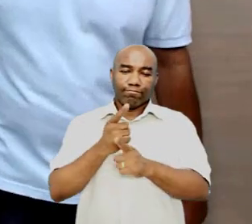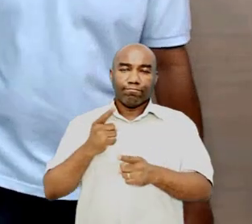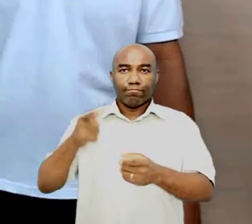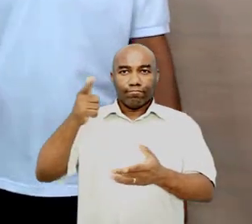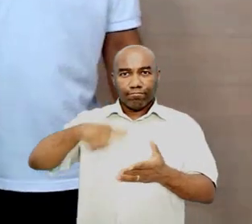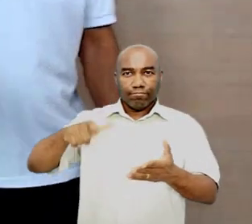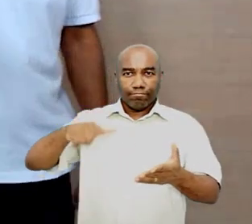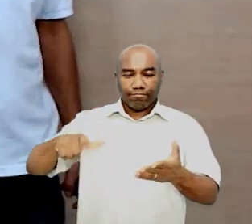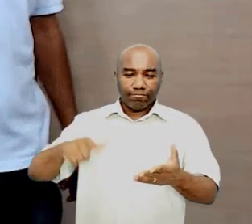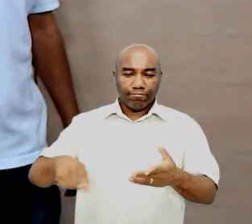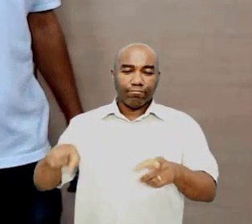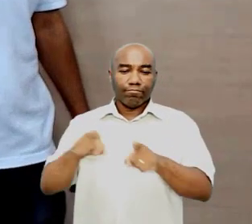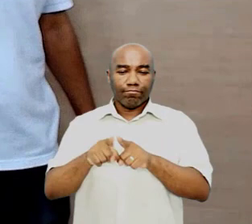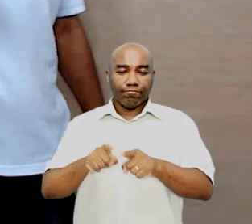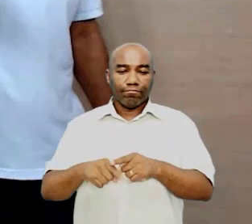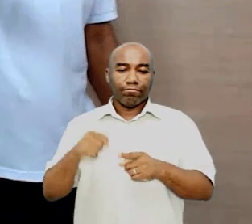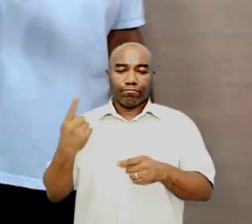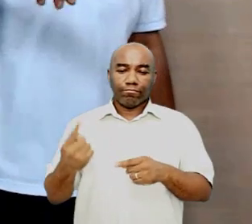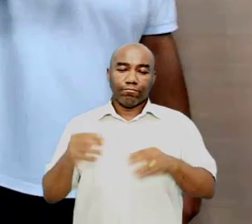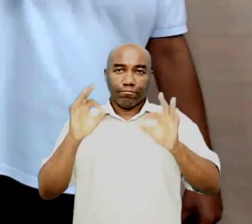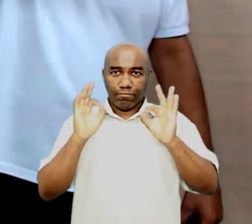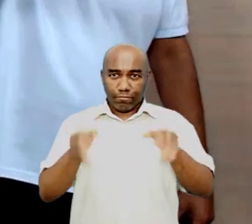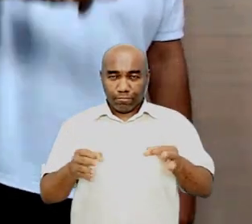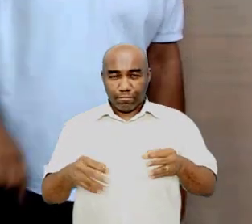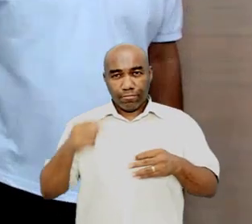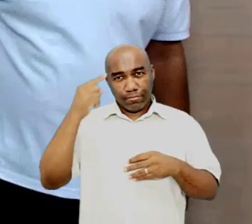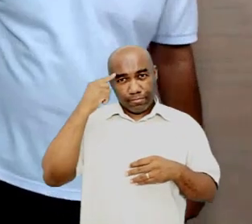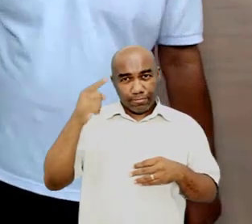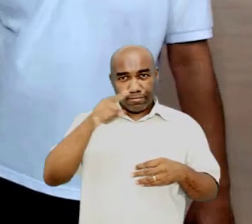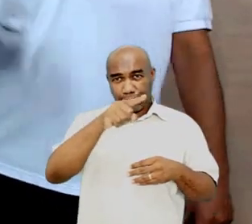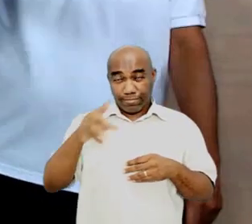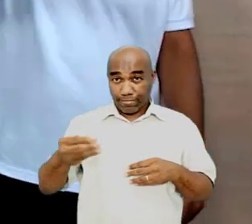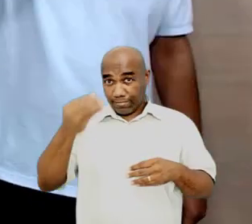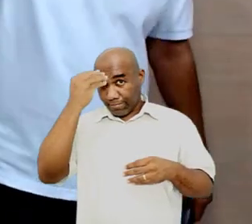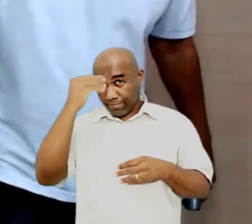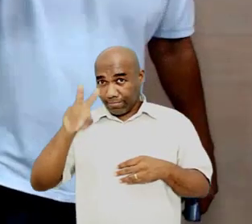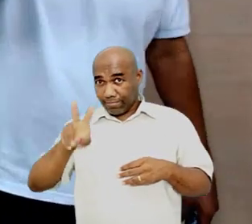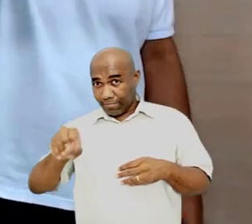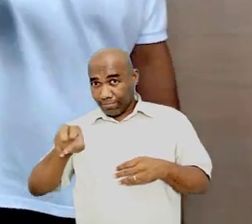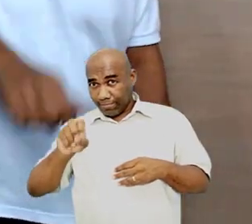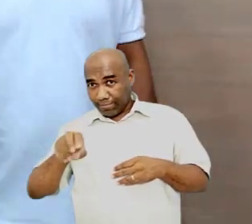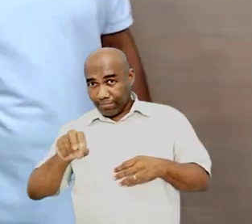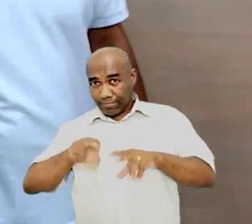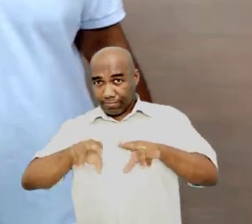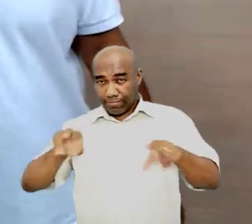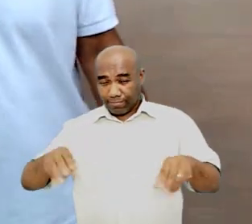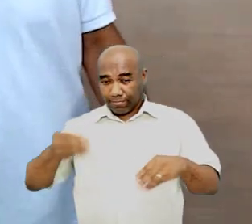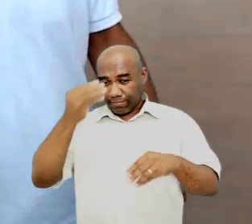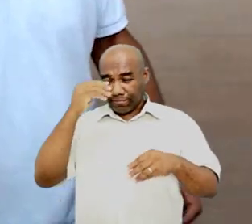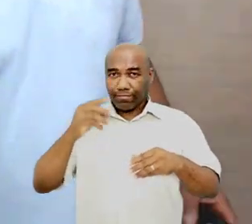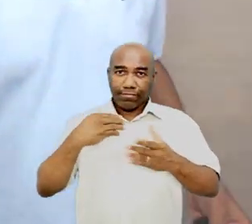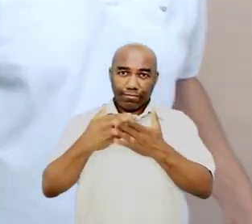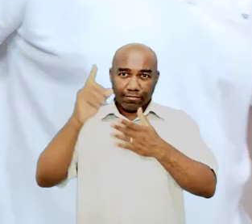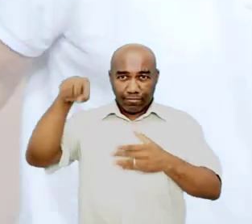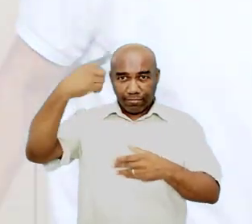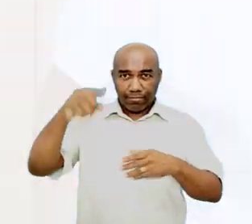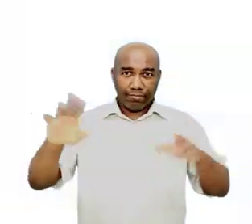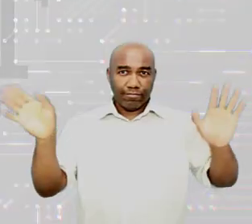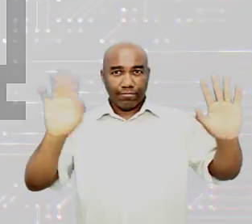do João aqui na Terra é só uma, servir. E eu estou aqui para vocês. Pessoal, beleza, até a próxima.